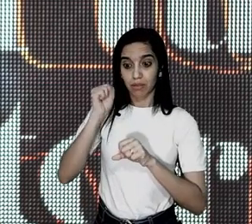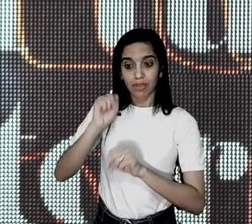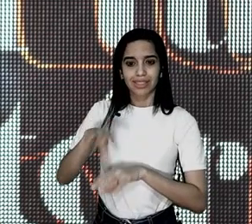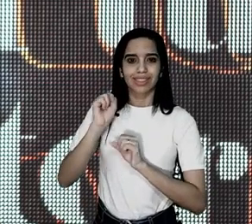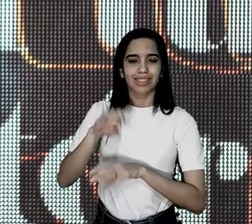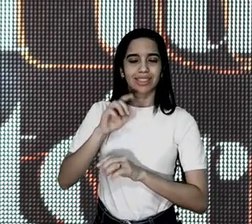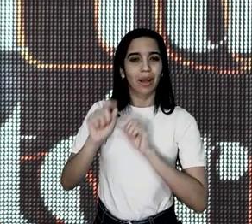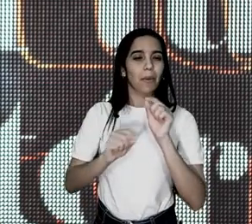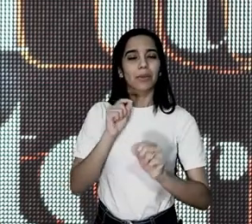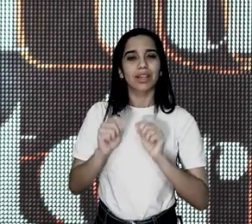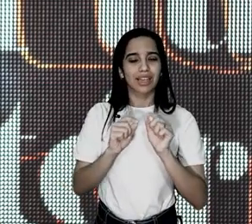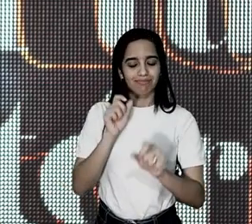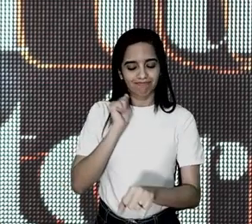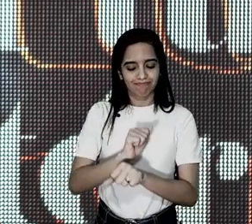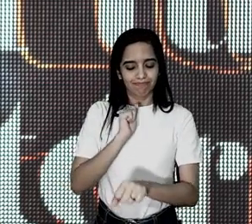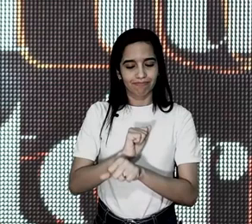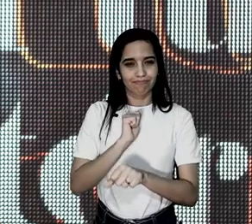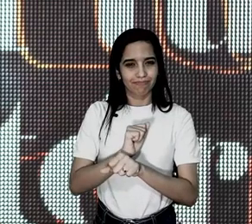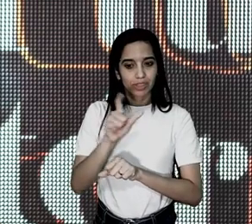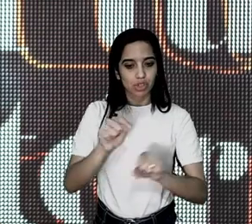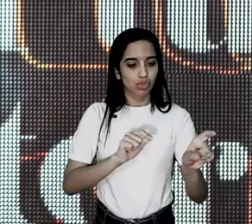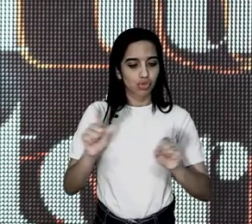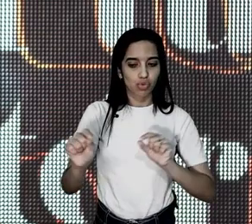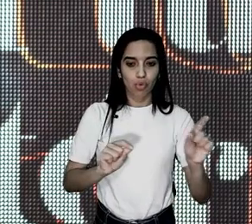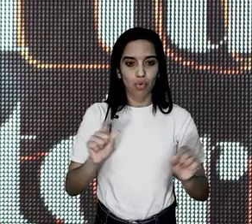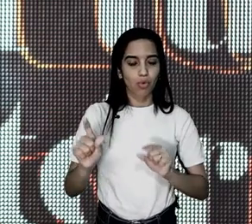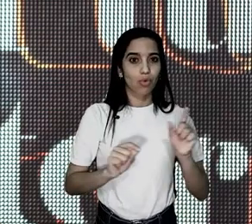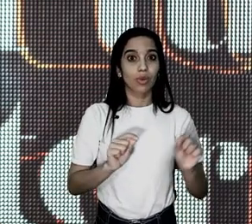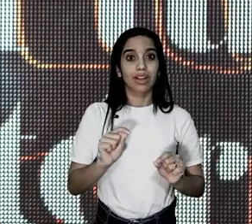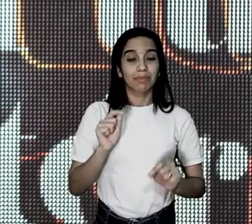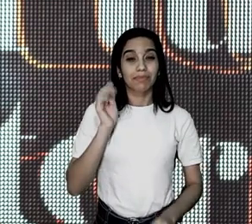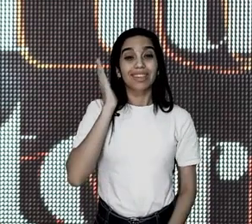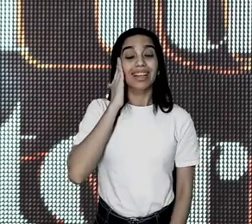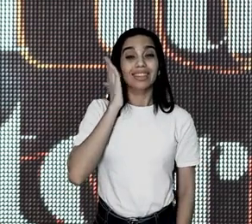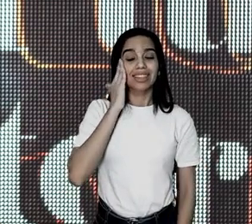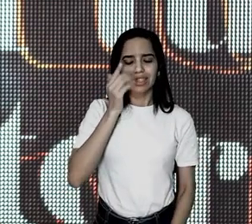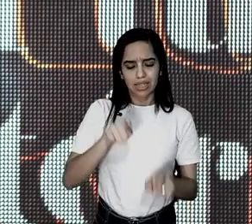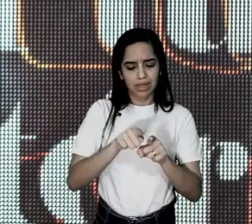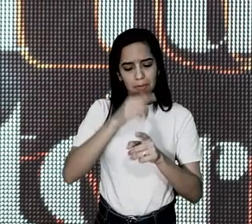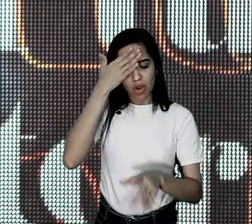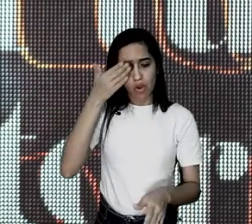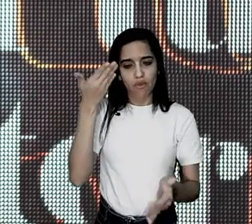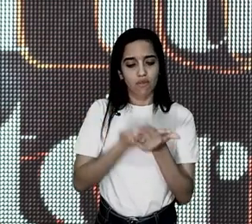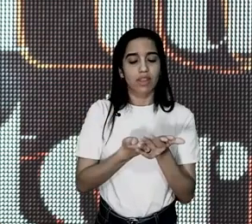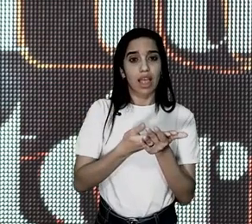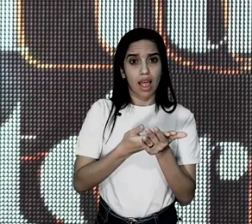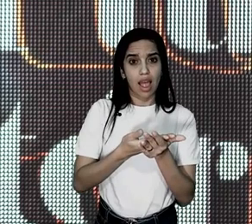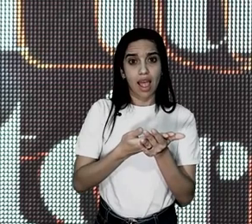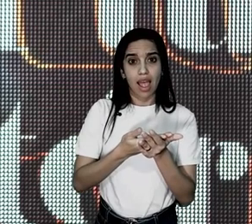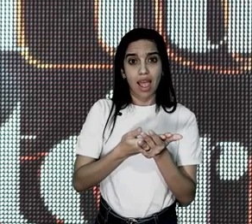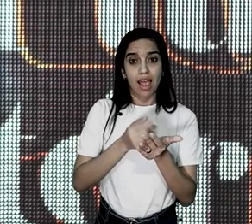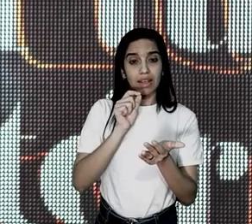ensinar a eles o princípio de esperar, de escolher, de entender e confiar na voz minha, do